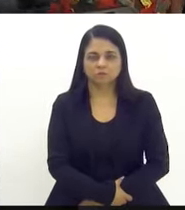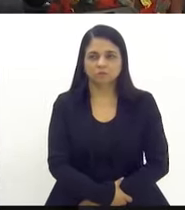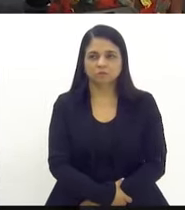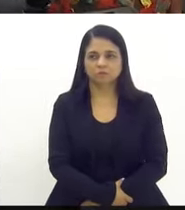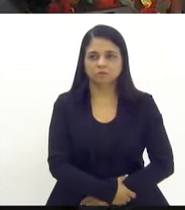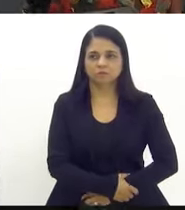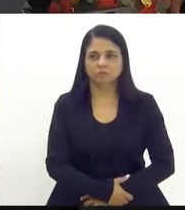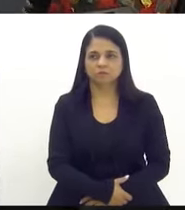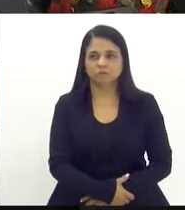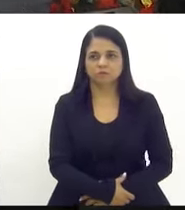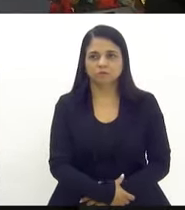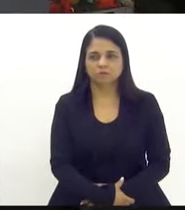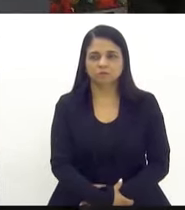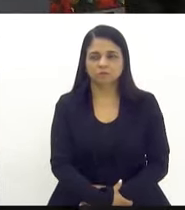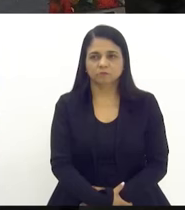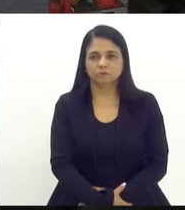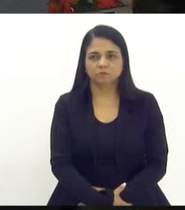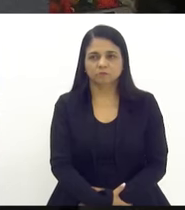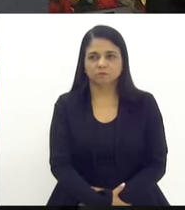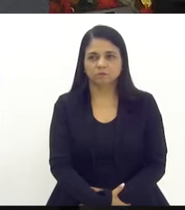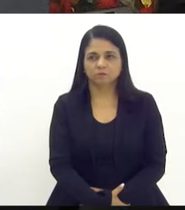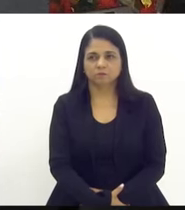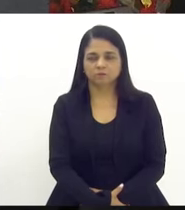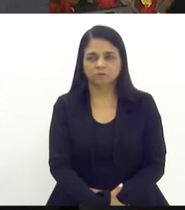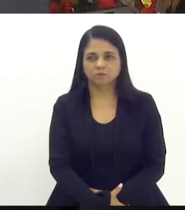Acordo para tirar as emendas.